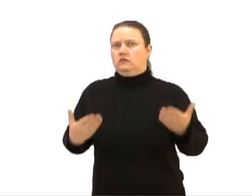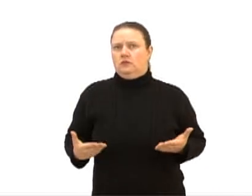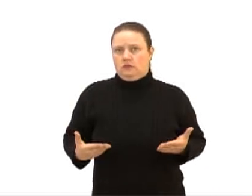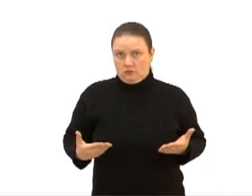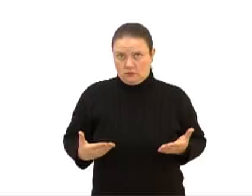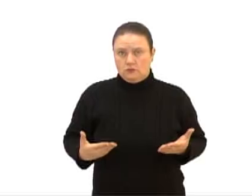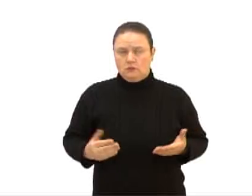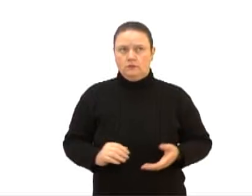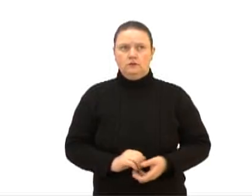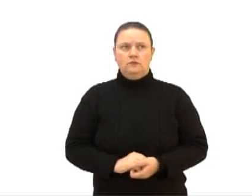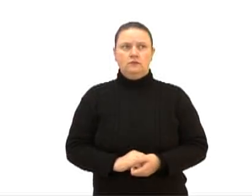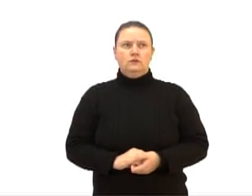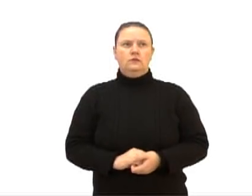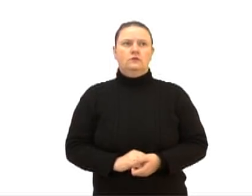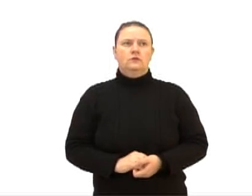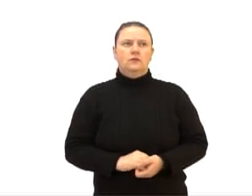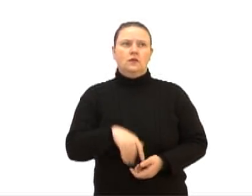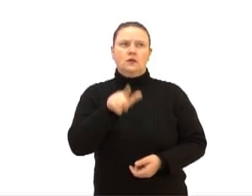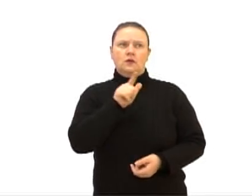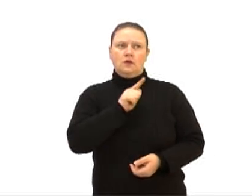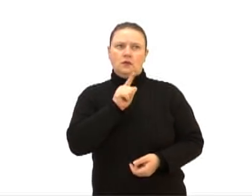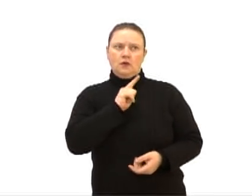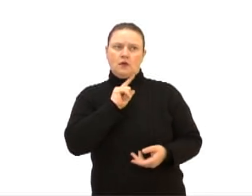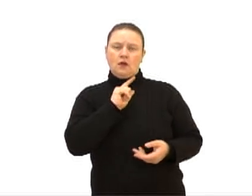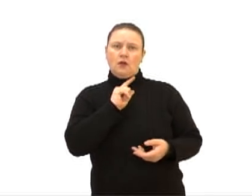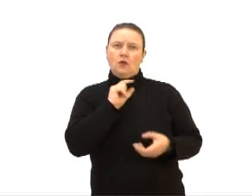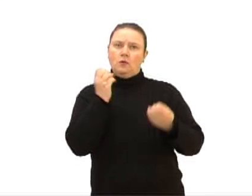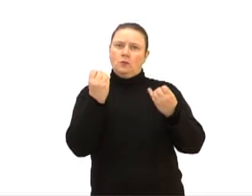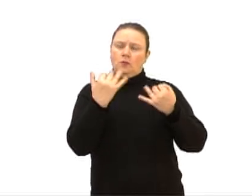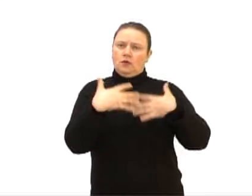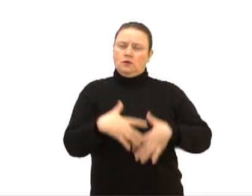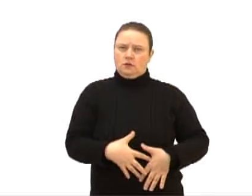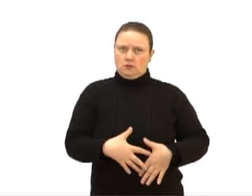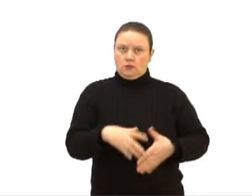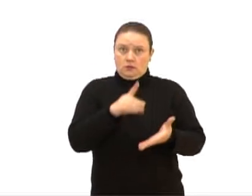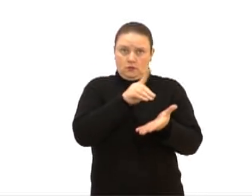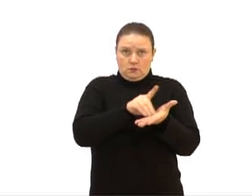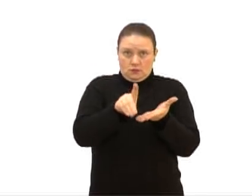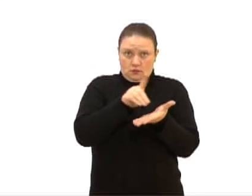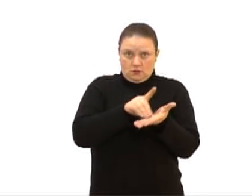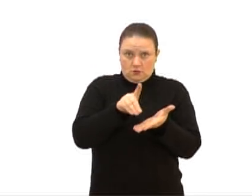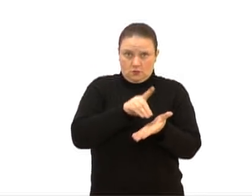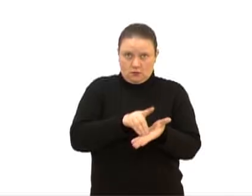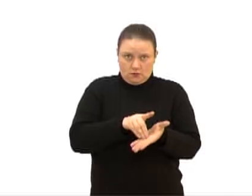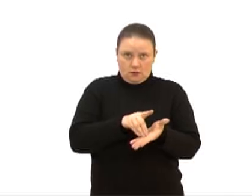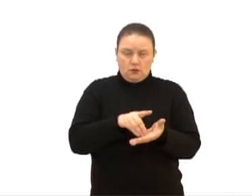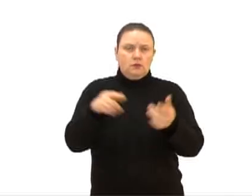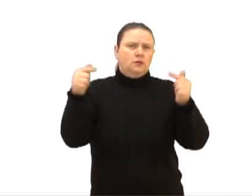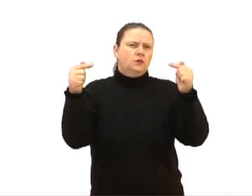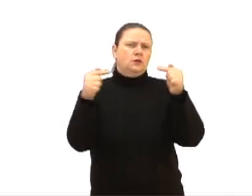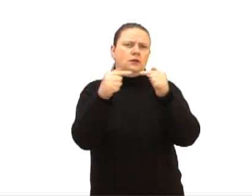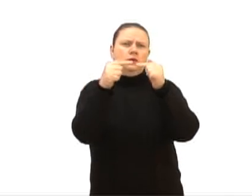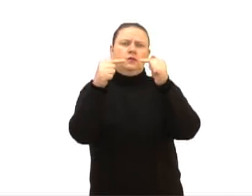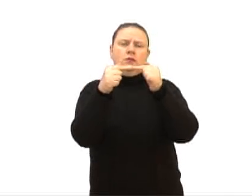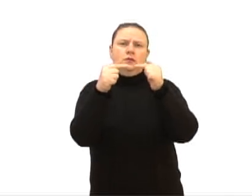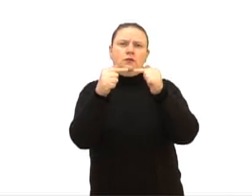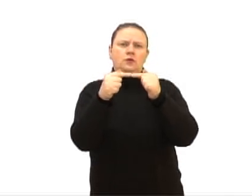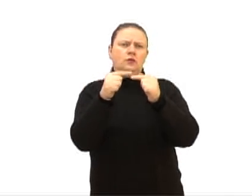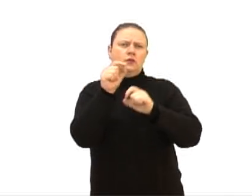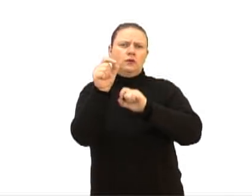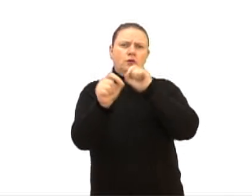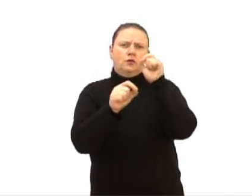aqui uma definição, tá, do dicionário a respeito do